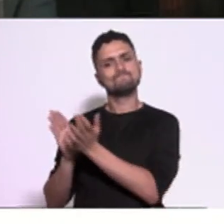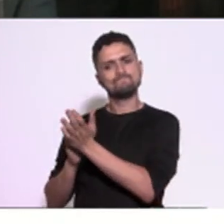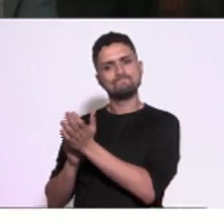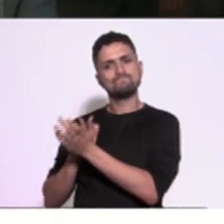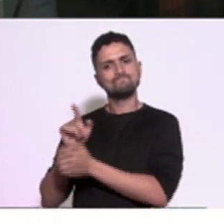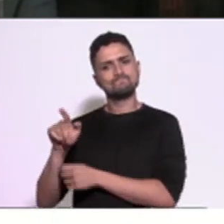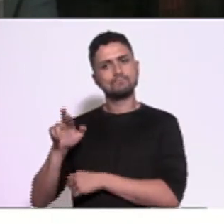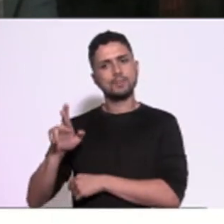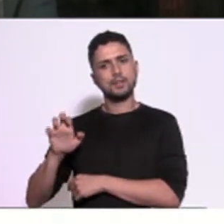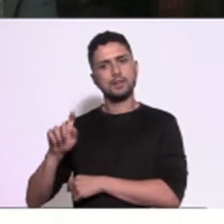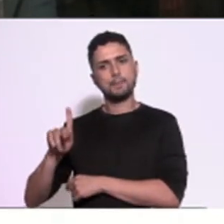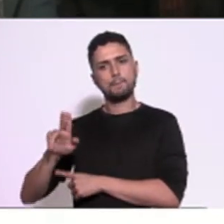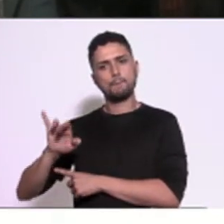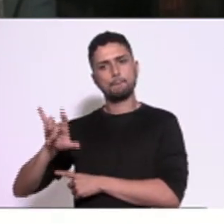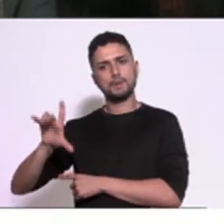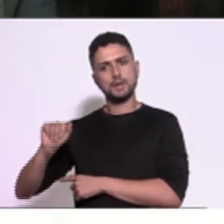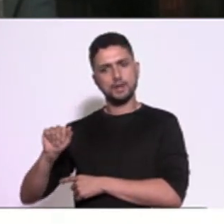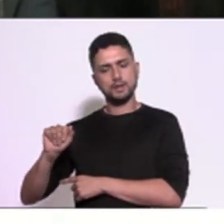movimento